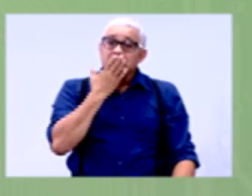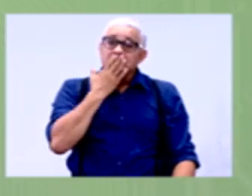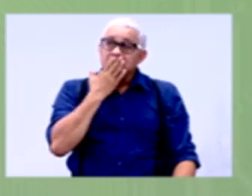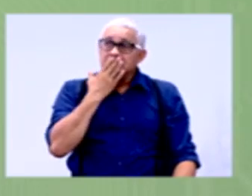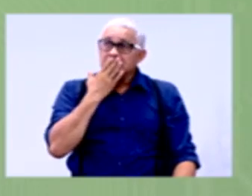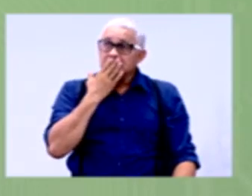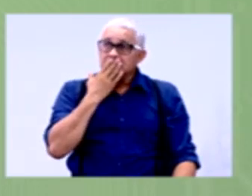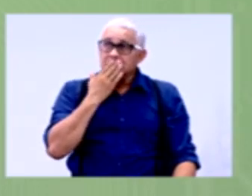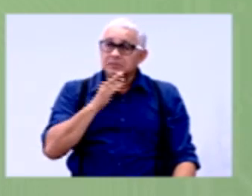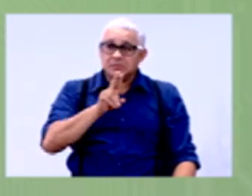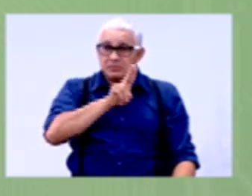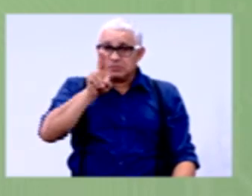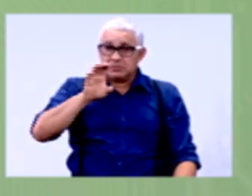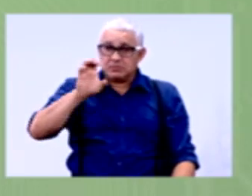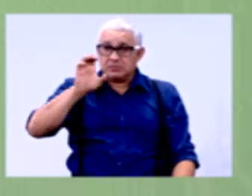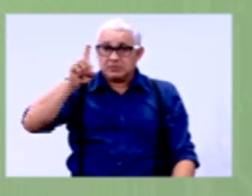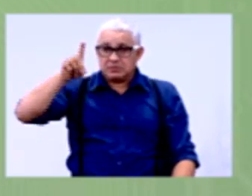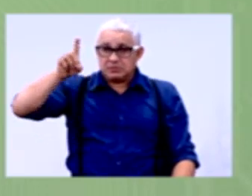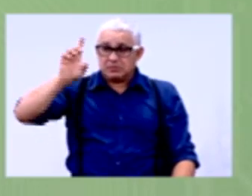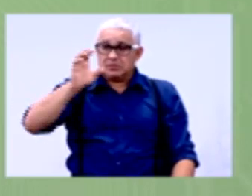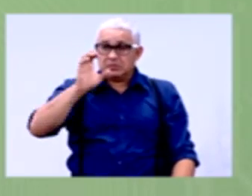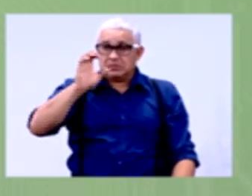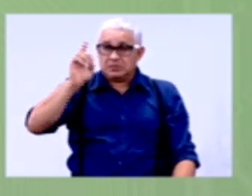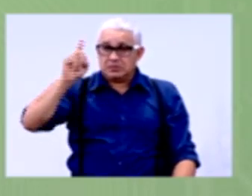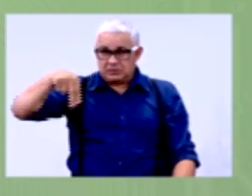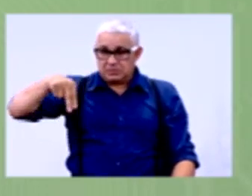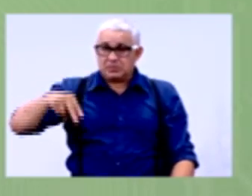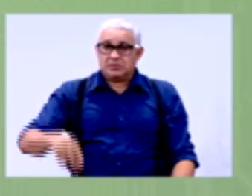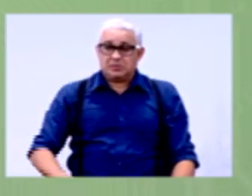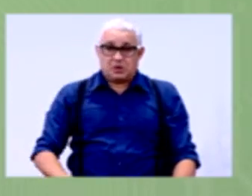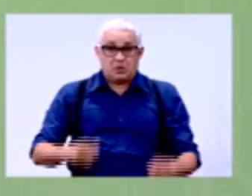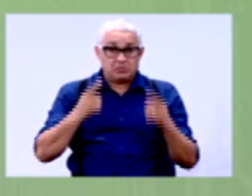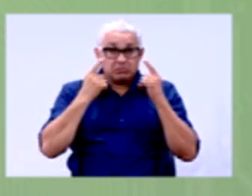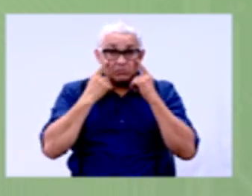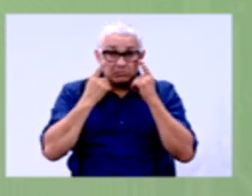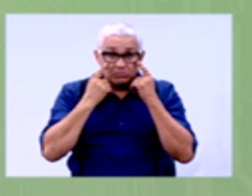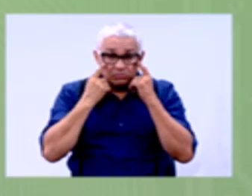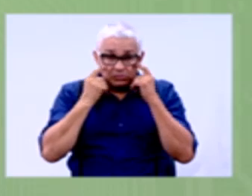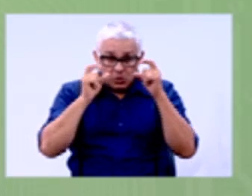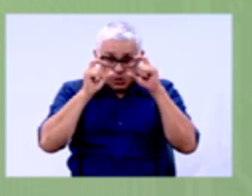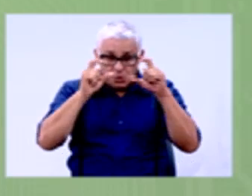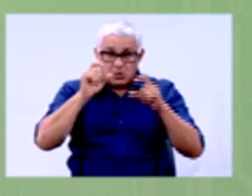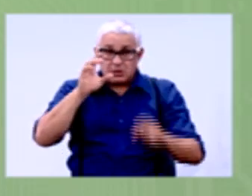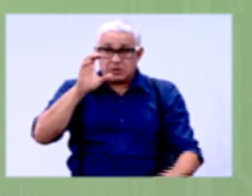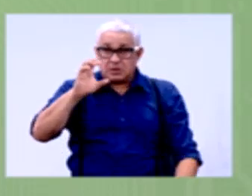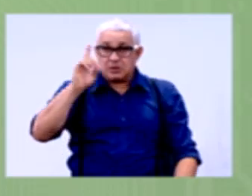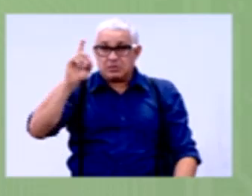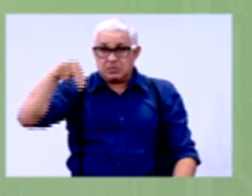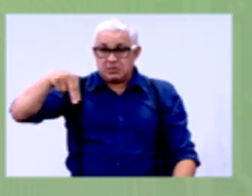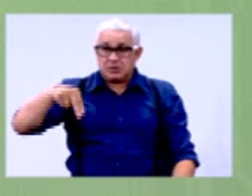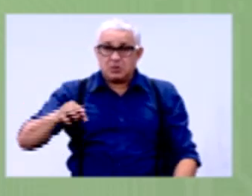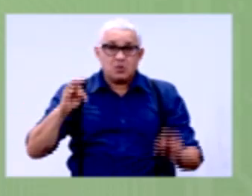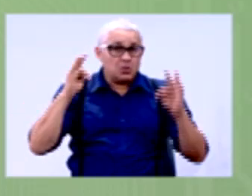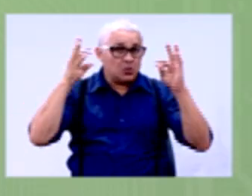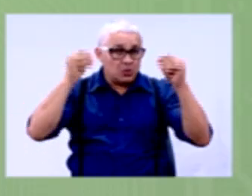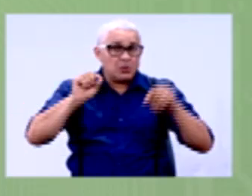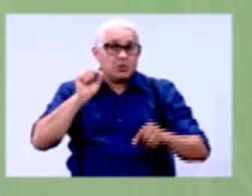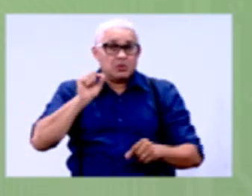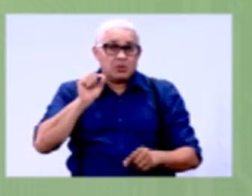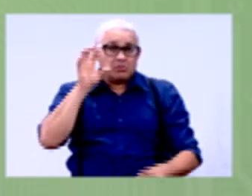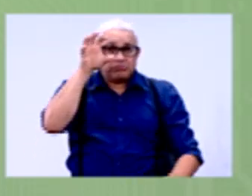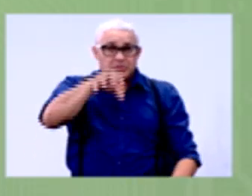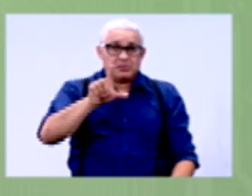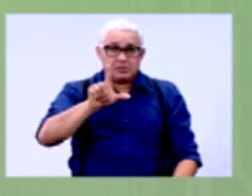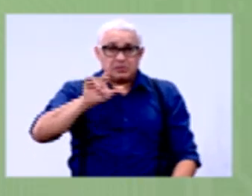chamado CDN, certo? Prestem atenção que todos eles fazem referência a um link